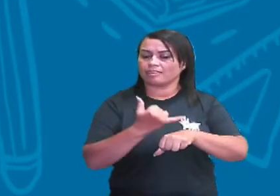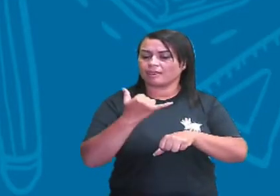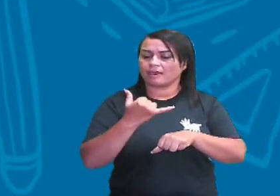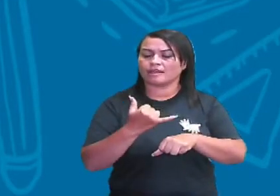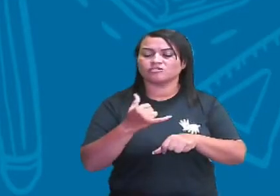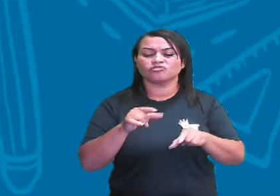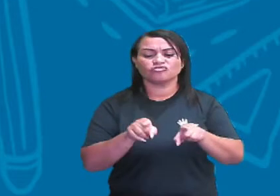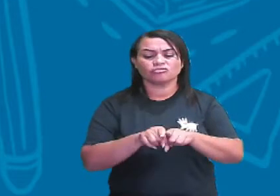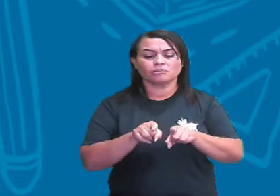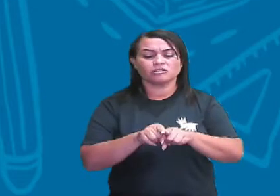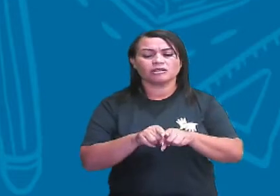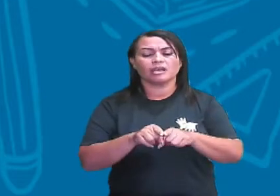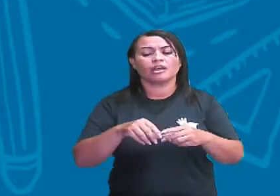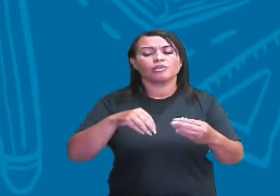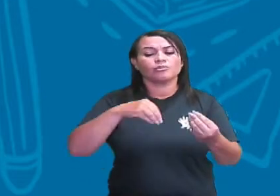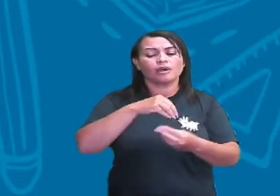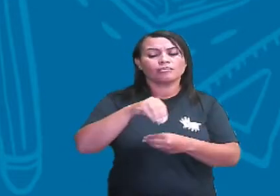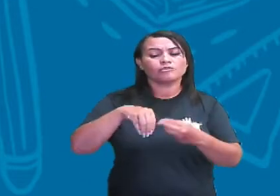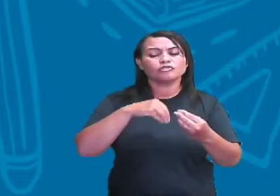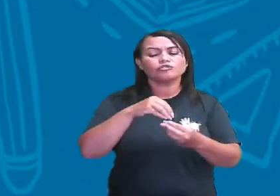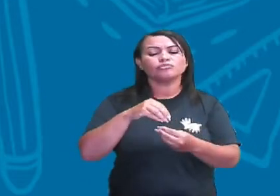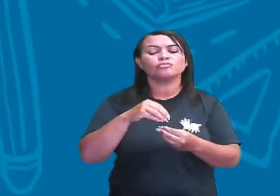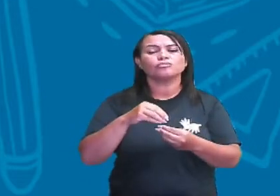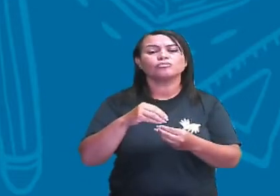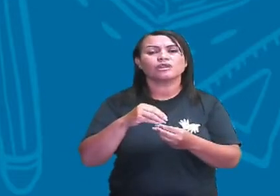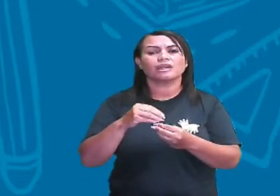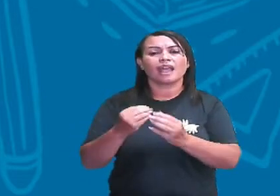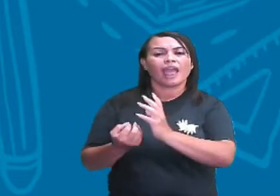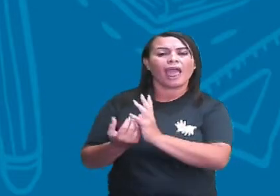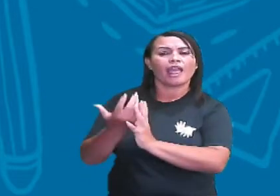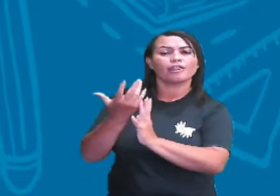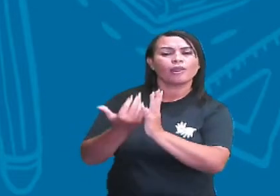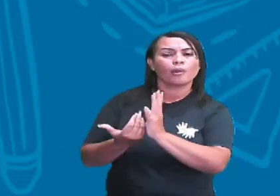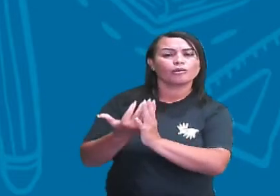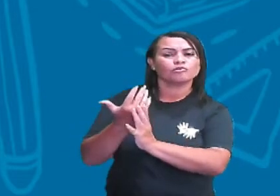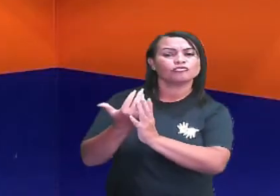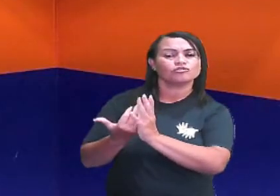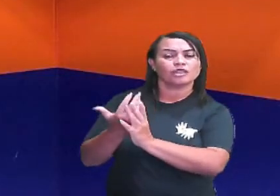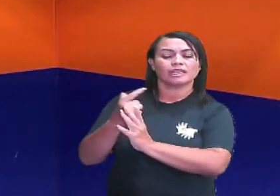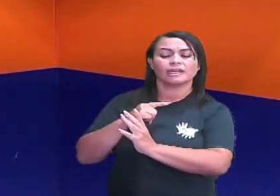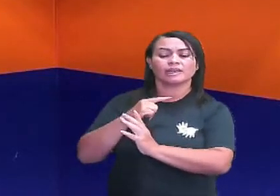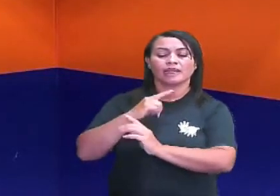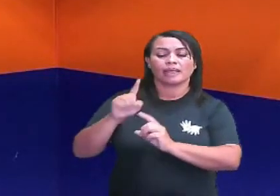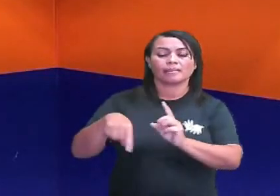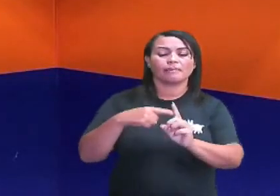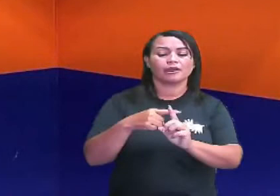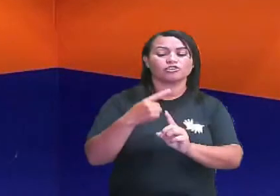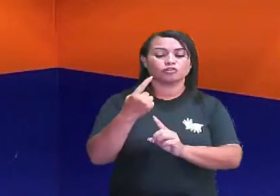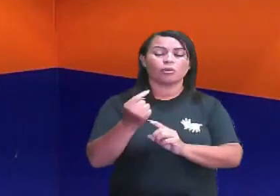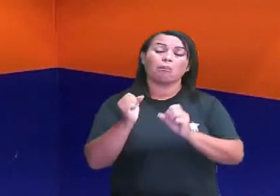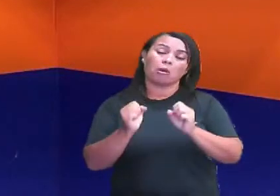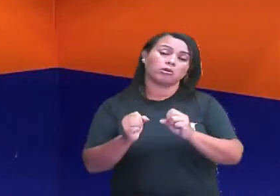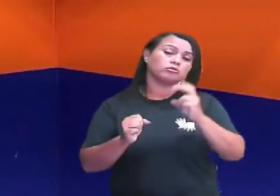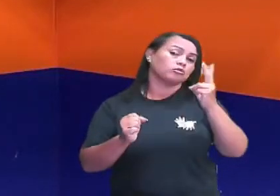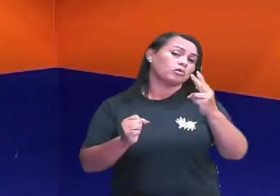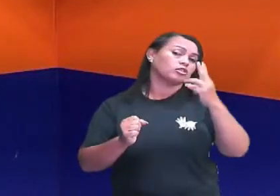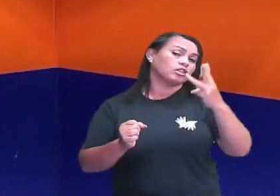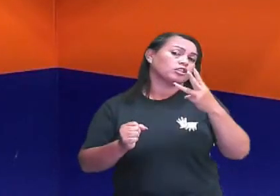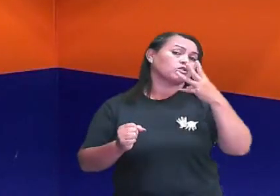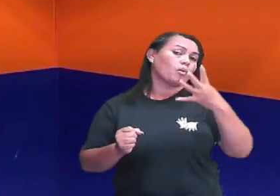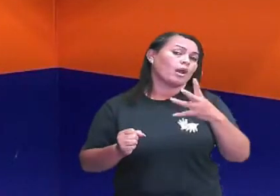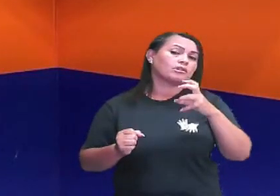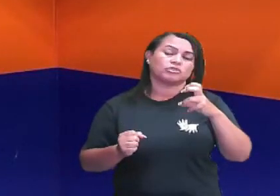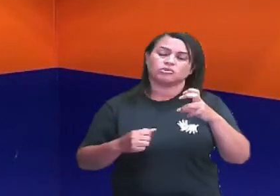Já numa mistura heterogênea, é toda mistura que apresenta mais de uma fase. Então ela pode apresentar 2, 3, 4,